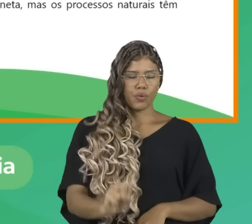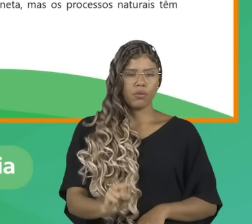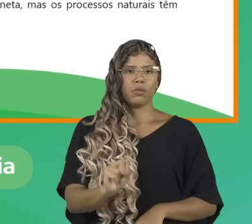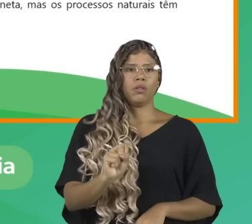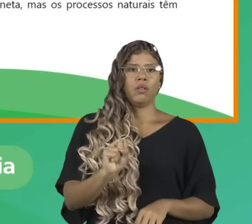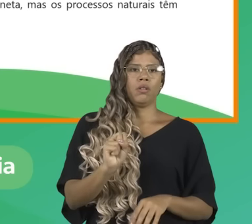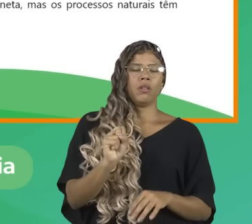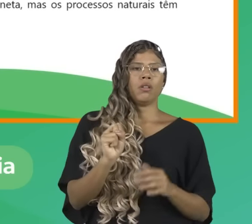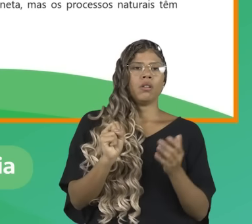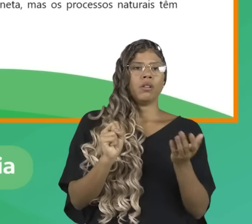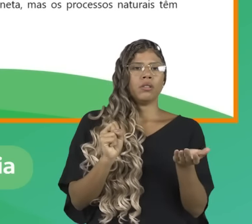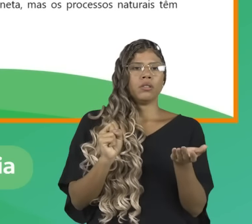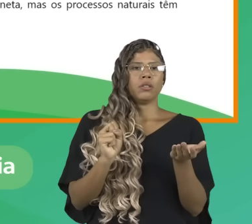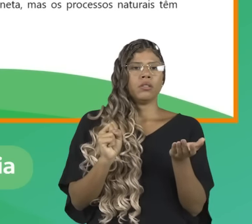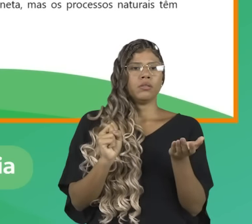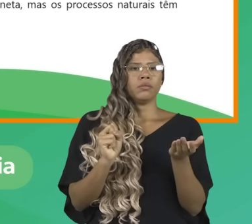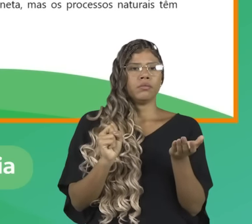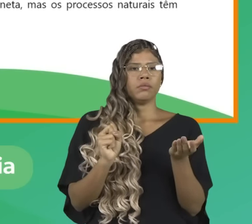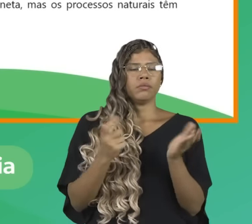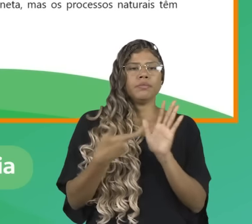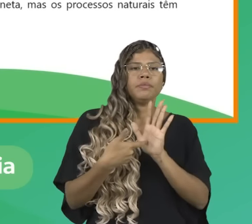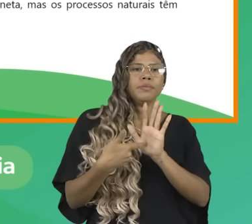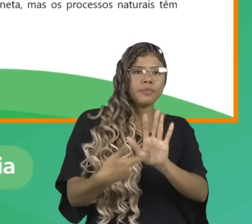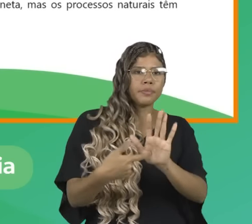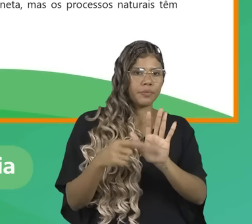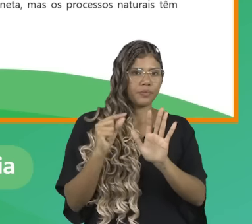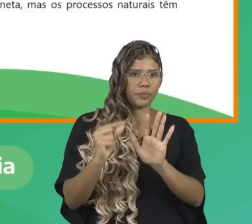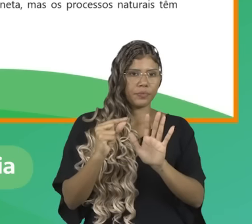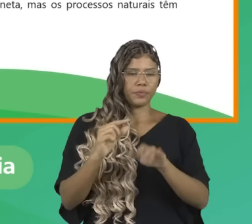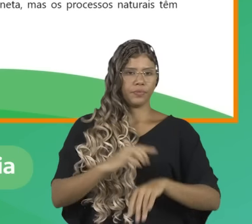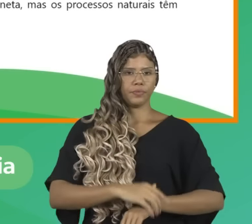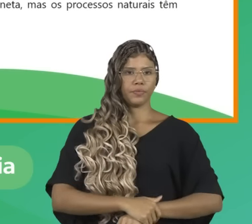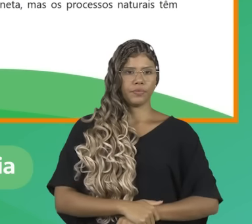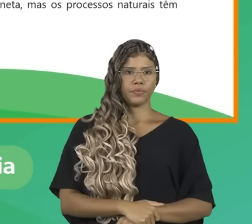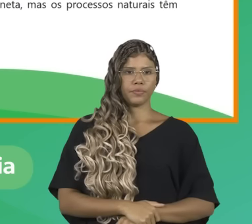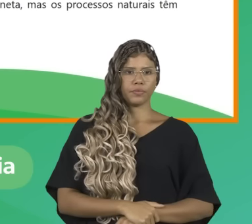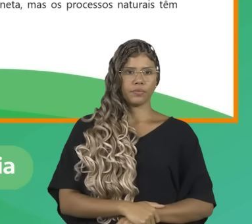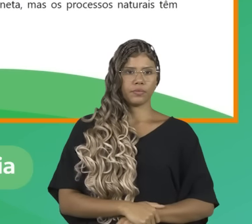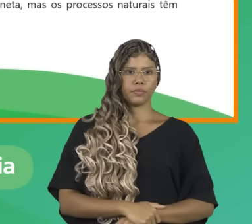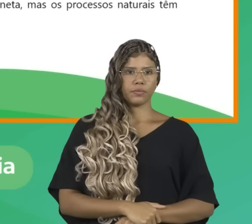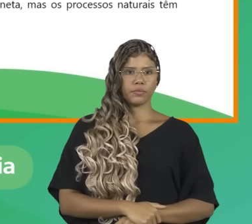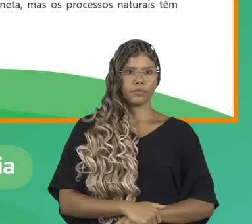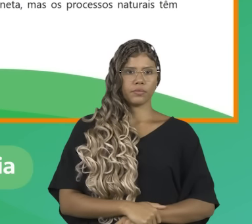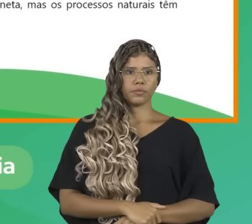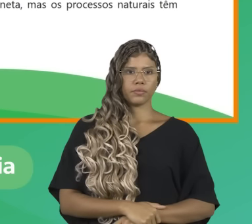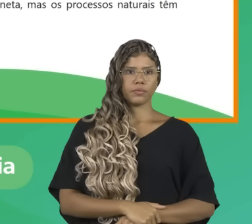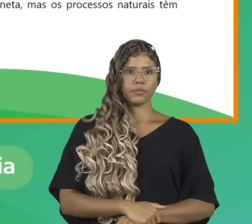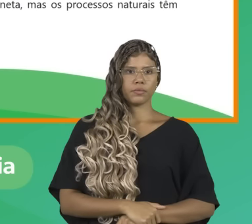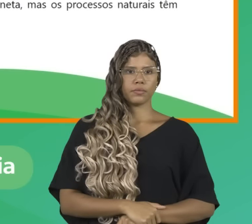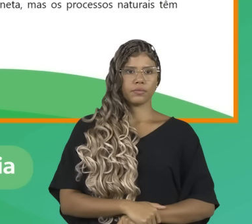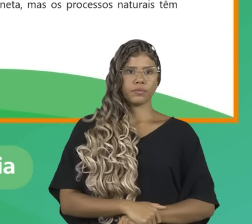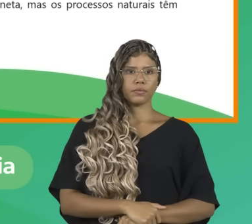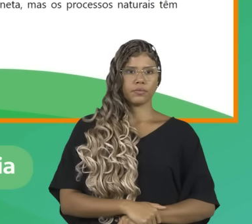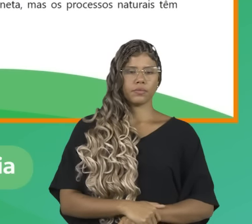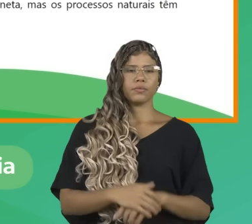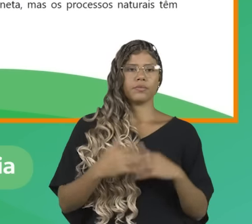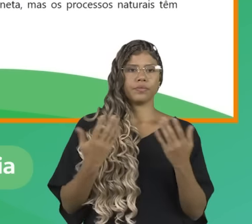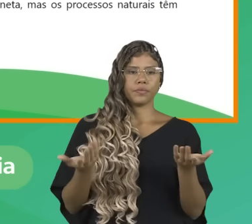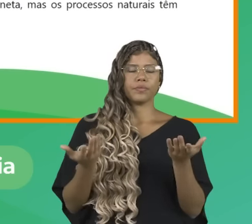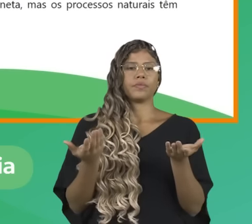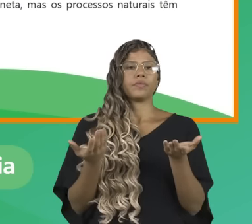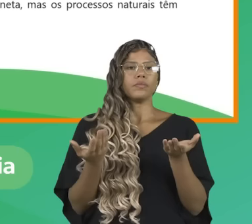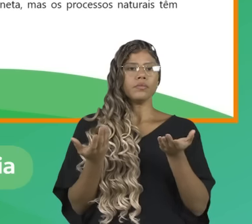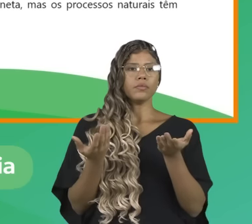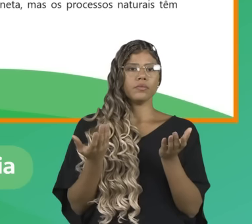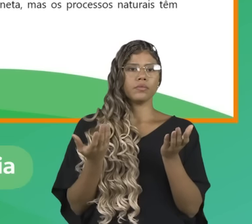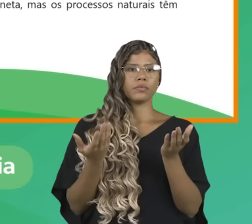esse progresso trazido, ele gerou tal nível de poluição e desequilíbrio que ao destruir o clima afetou os dois ambientes.